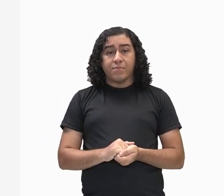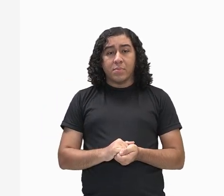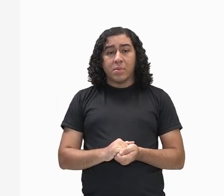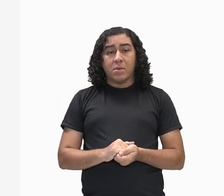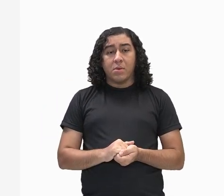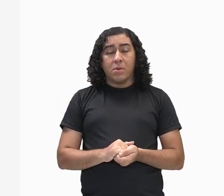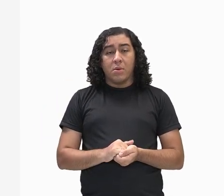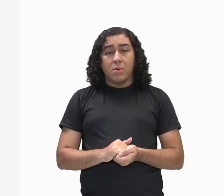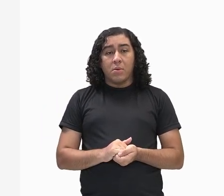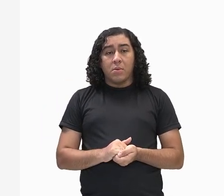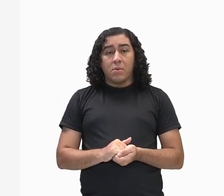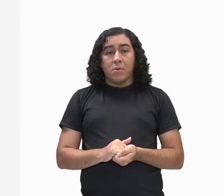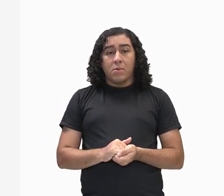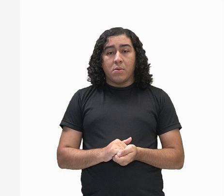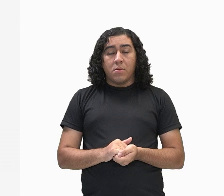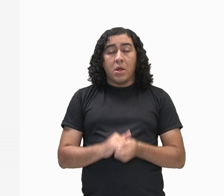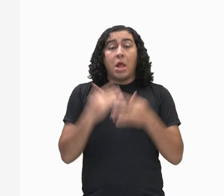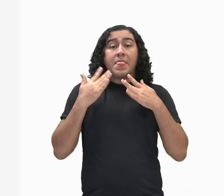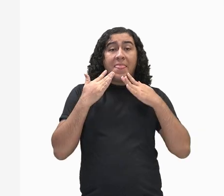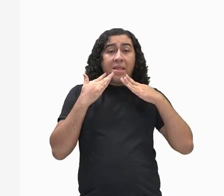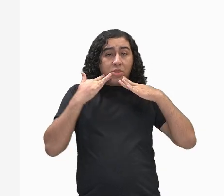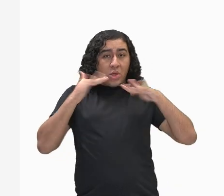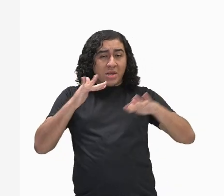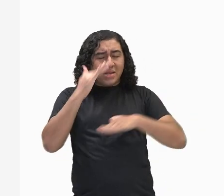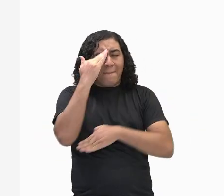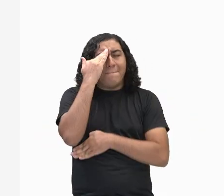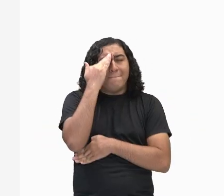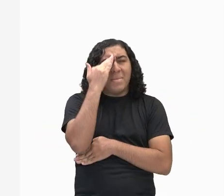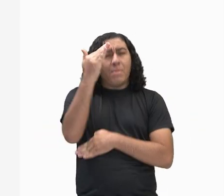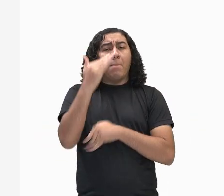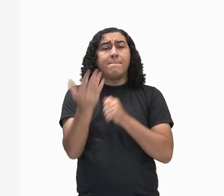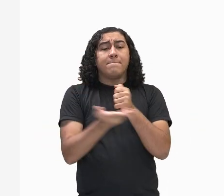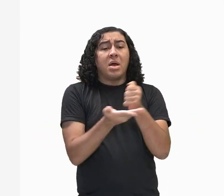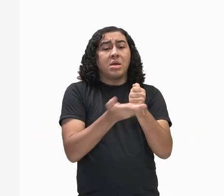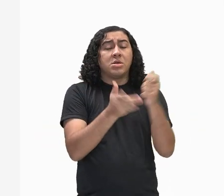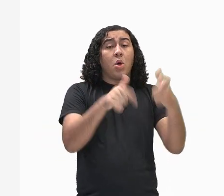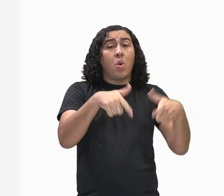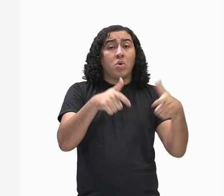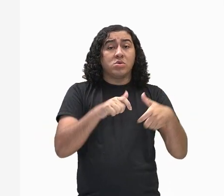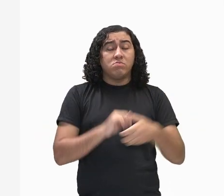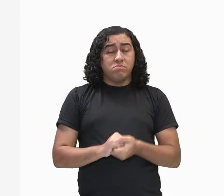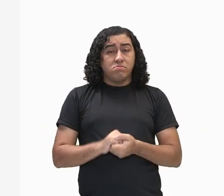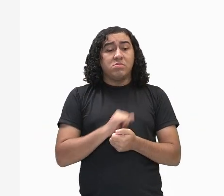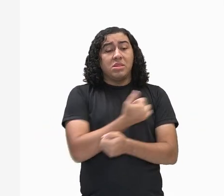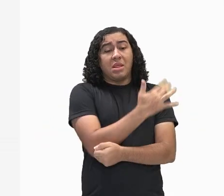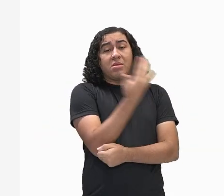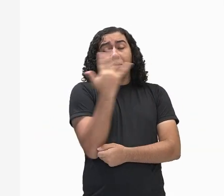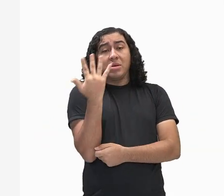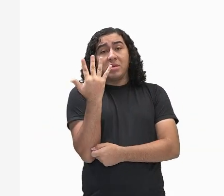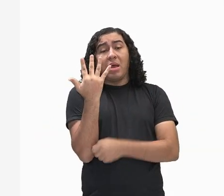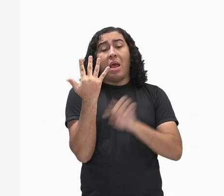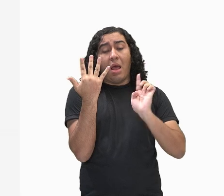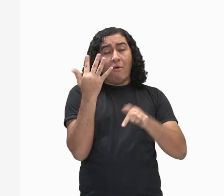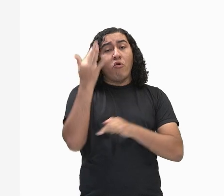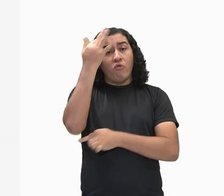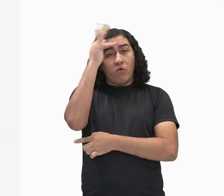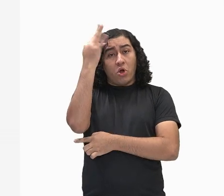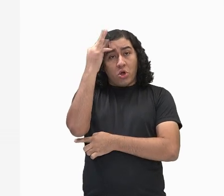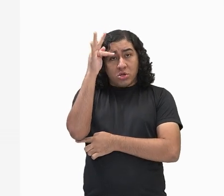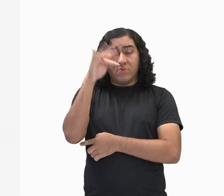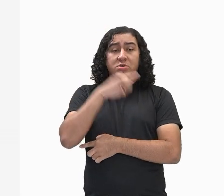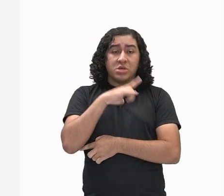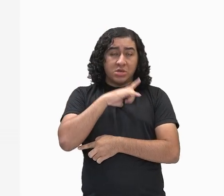ou aquele elemento primordial, vinha de onde? Da natureza. Então eram filósofos que defendiam a